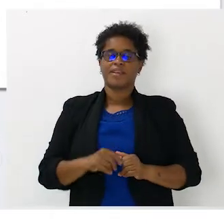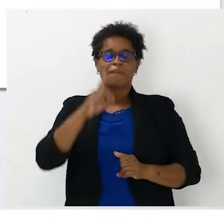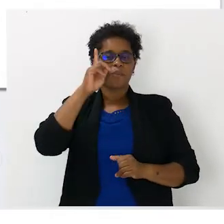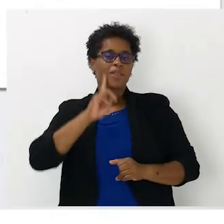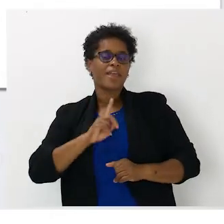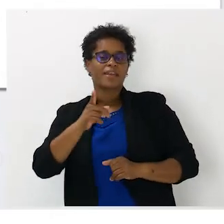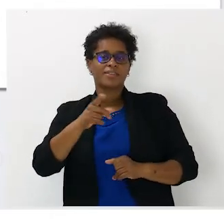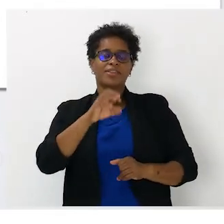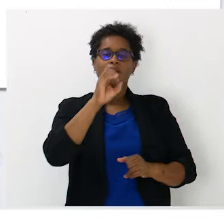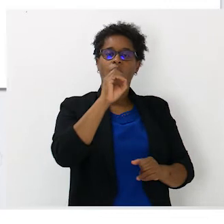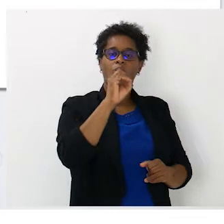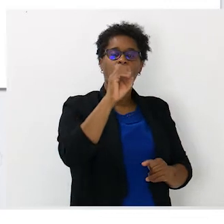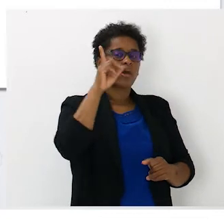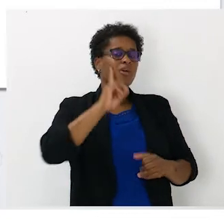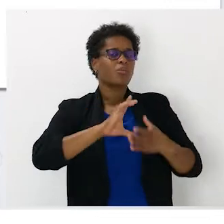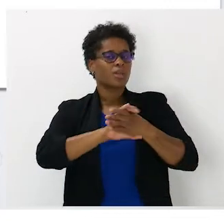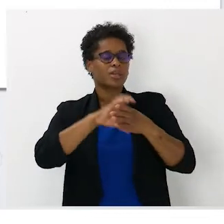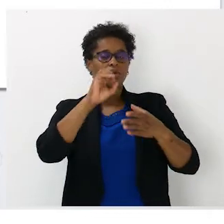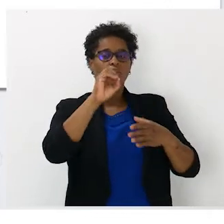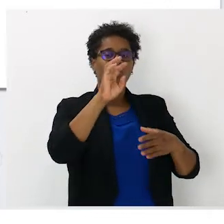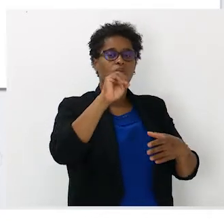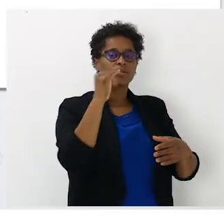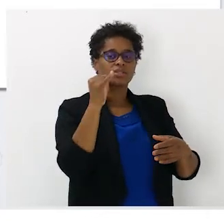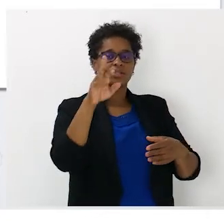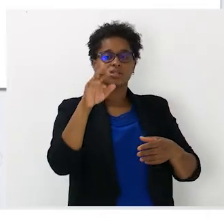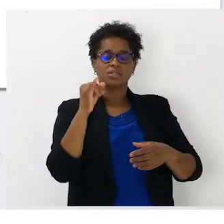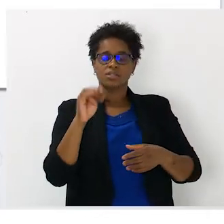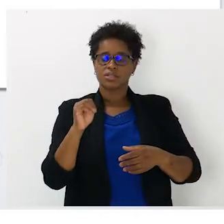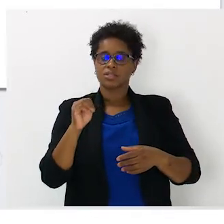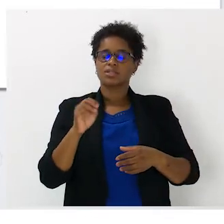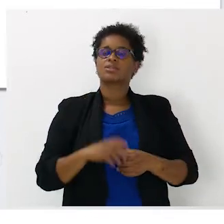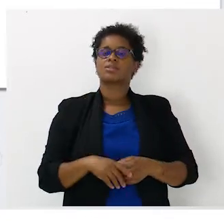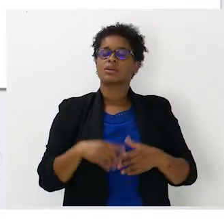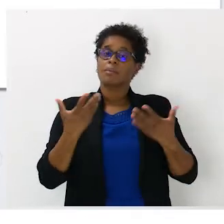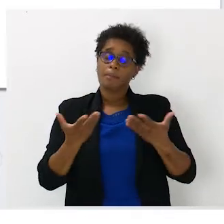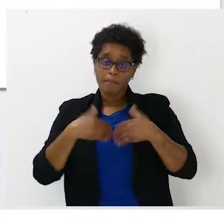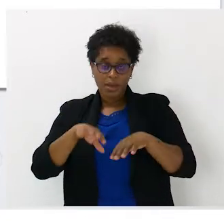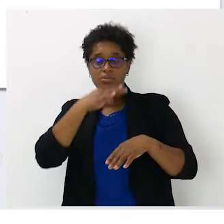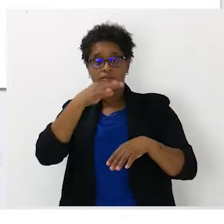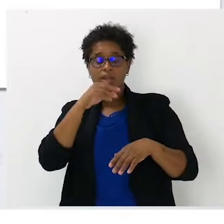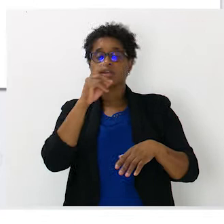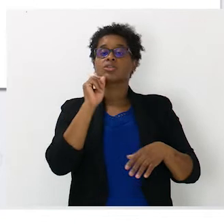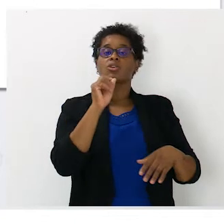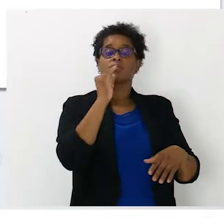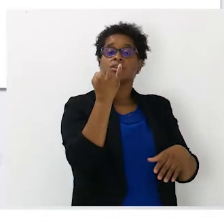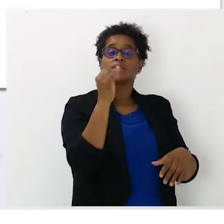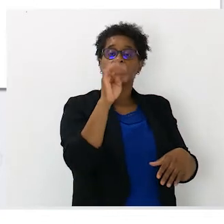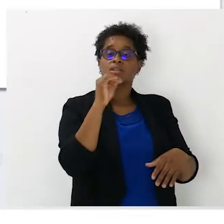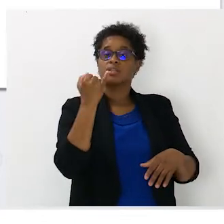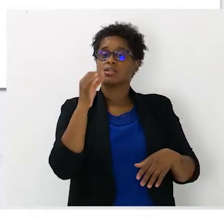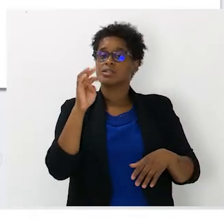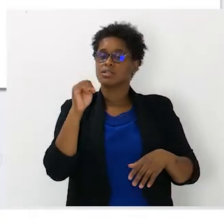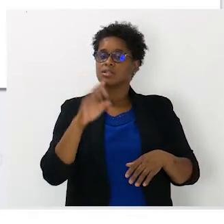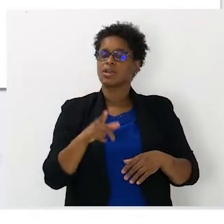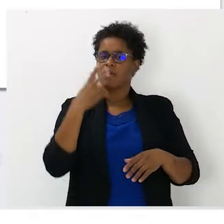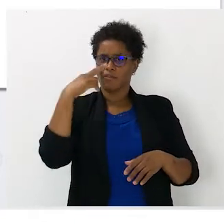mulher de Osíris, mas concretamente estamos a falar de Ísis. Vejam